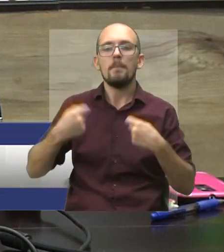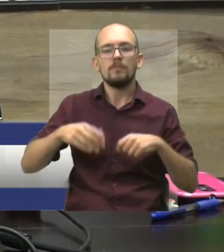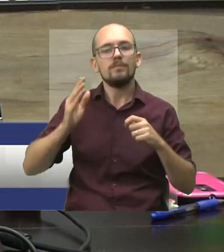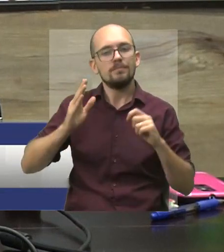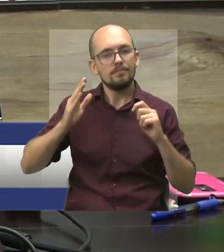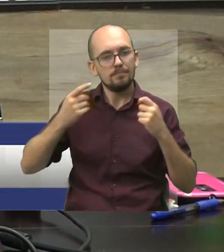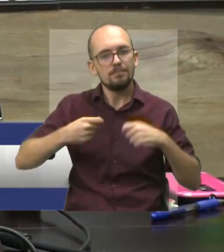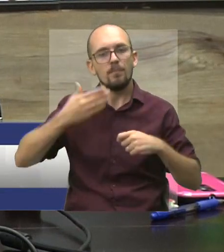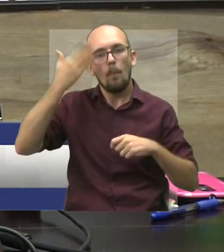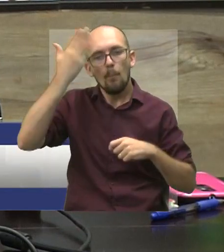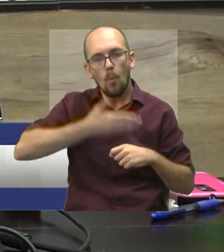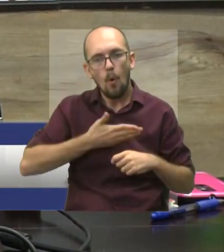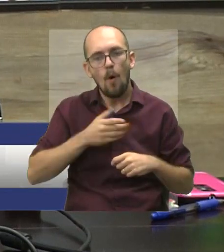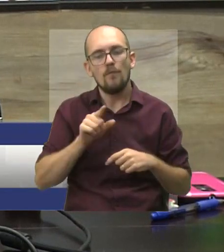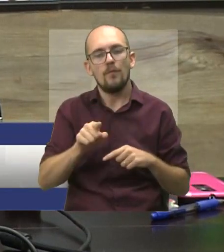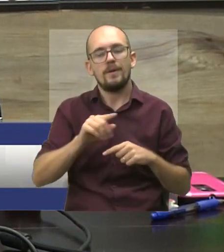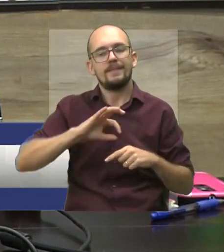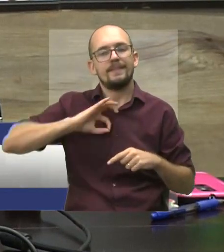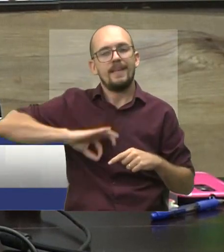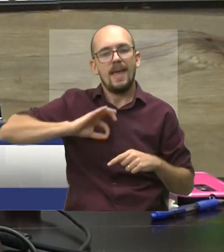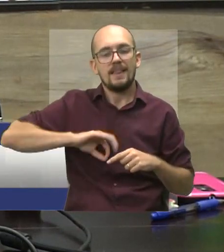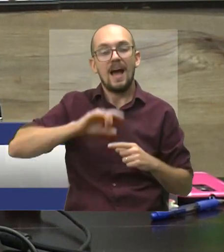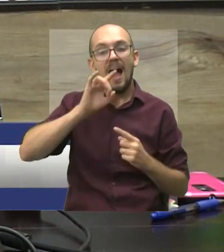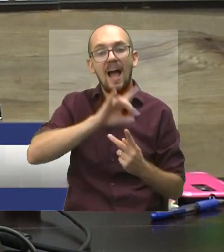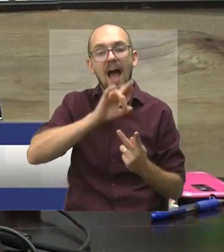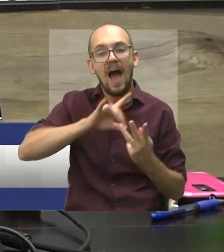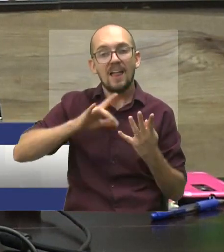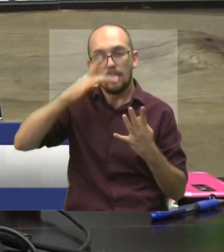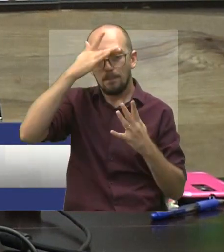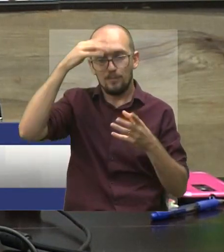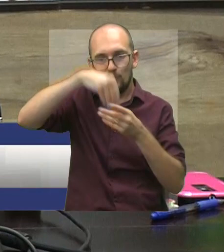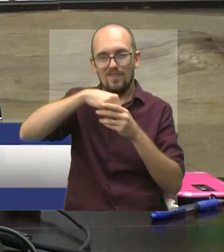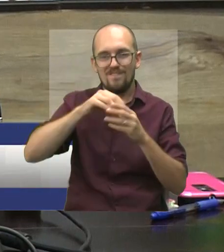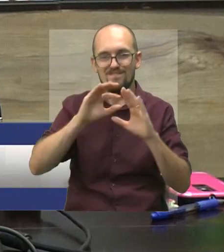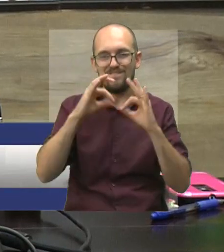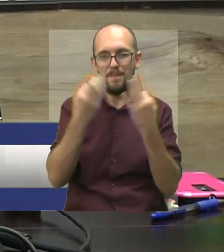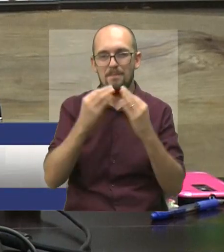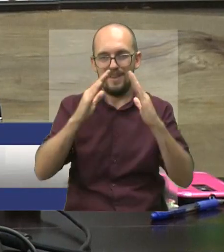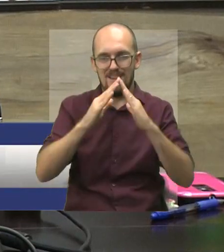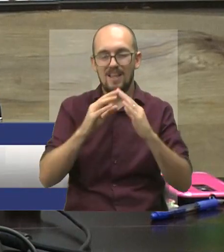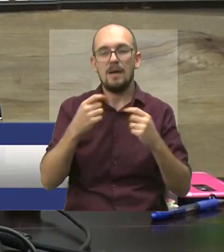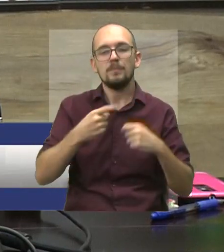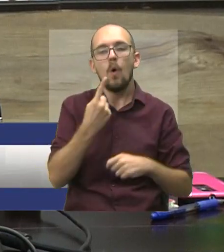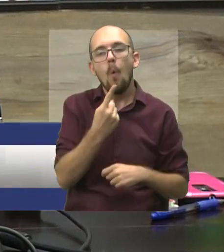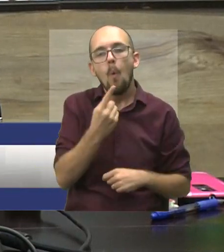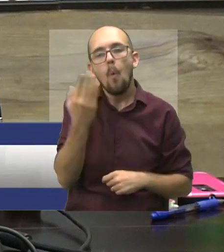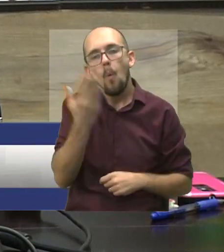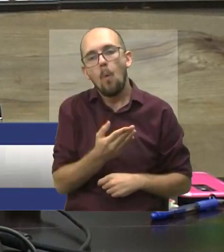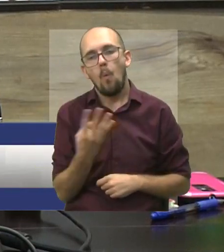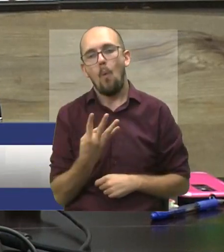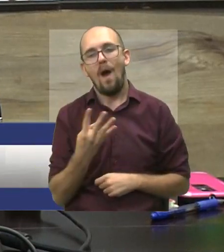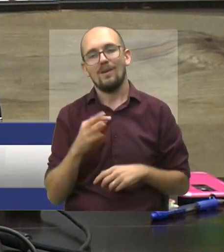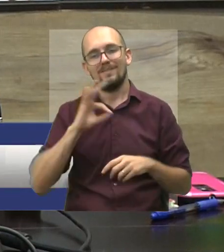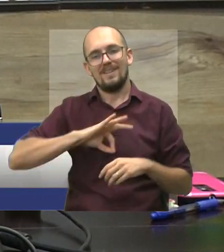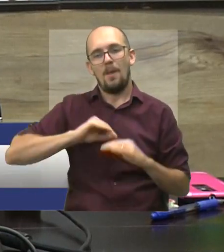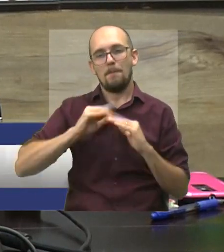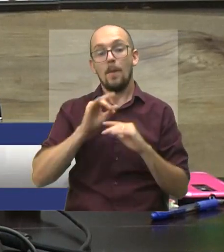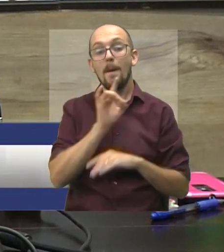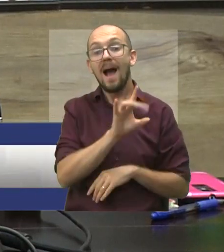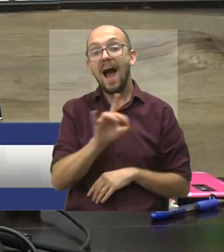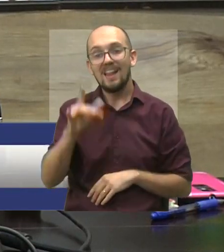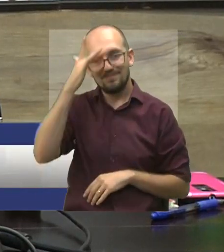comprovar uma renda per capita de 1/4 do salário mínimo por pessoa. Aí,